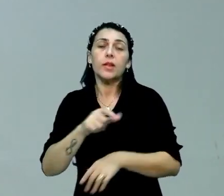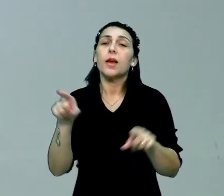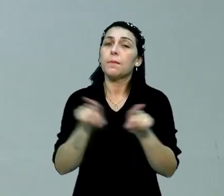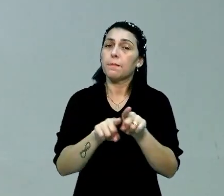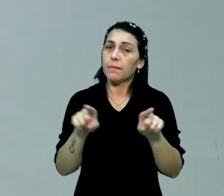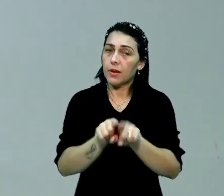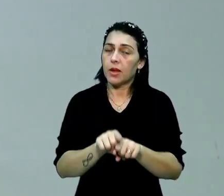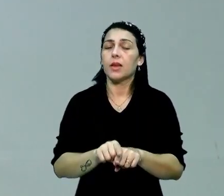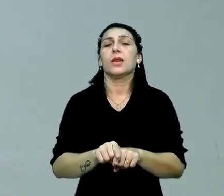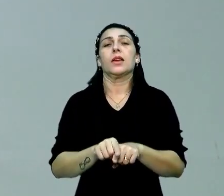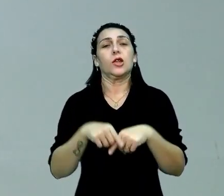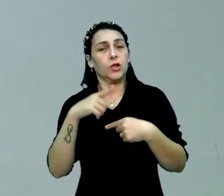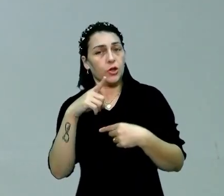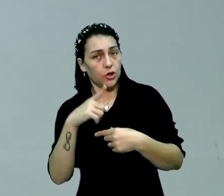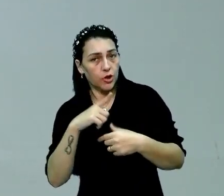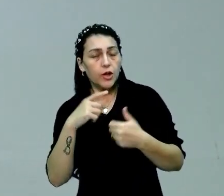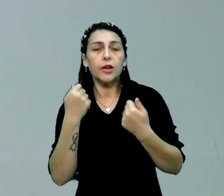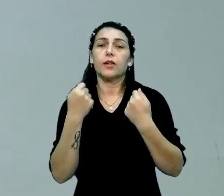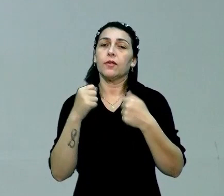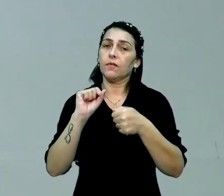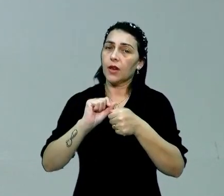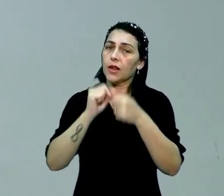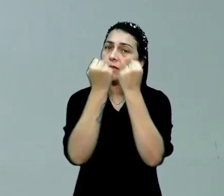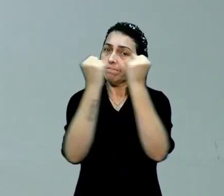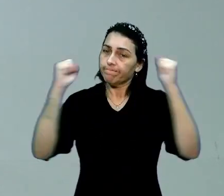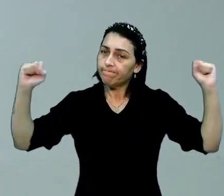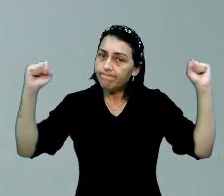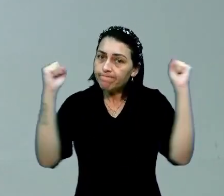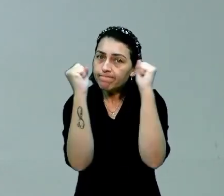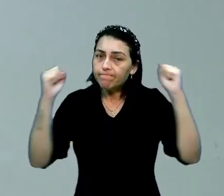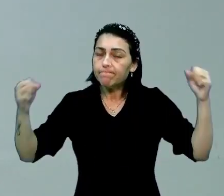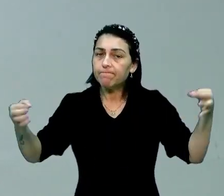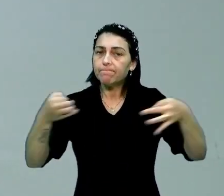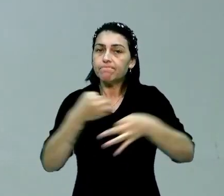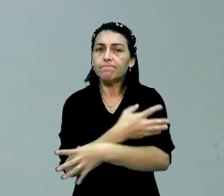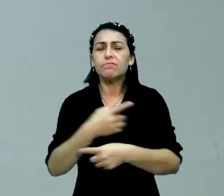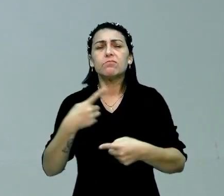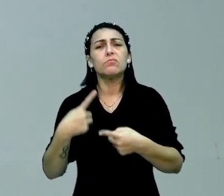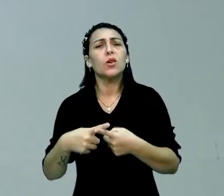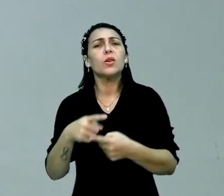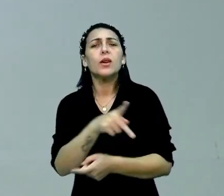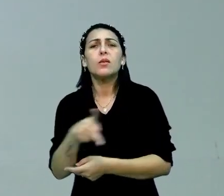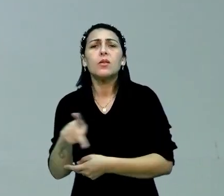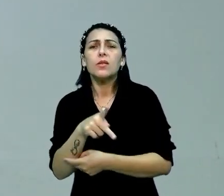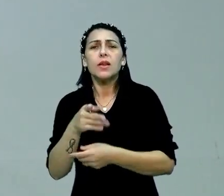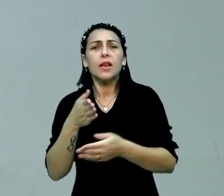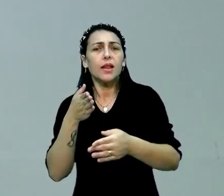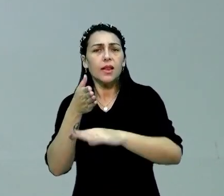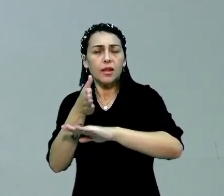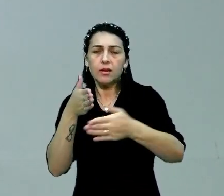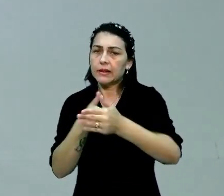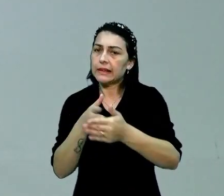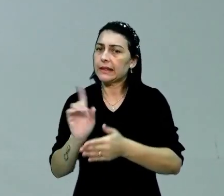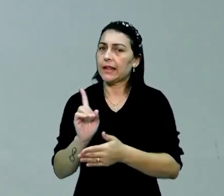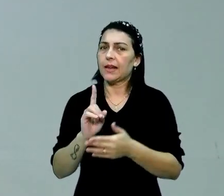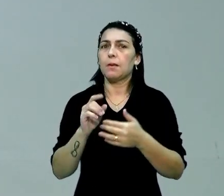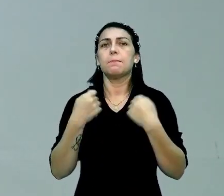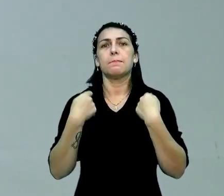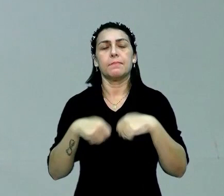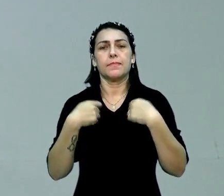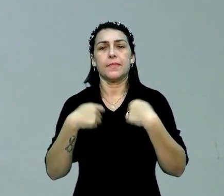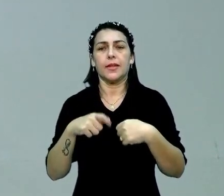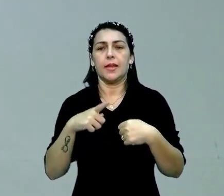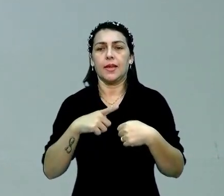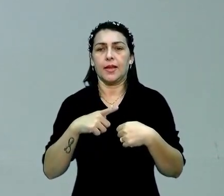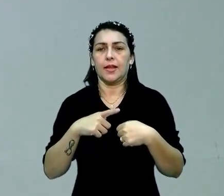elas também tinham que fazer atividade física, elas também tinham que ser preparadas. Por que, professor, elas iam para o combate? Não, porque elas tinham que ser